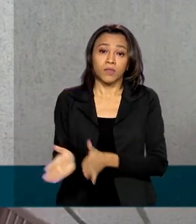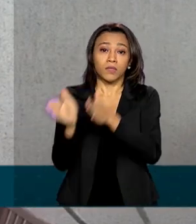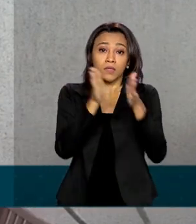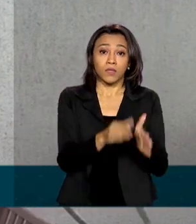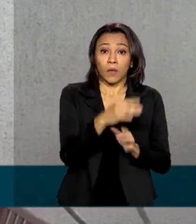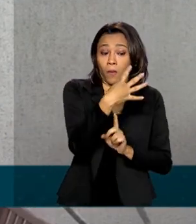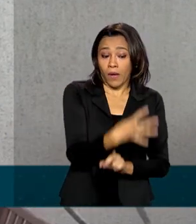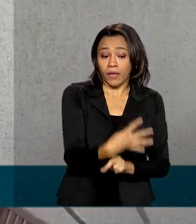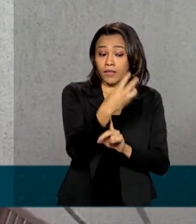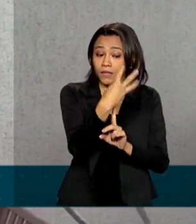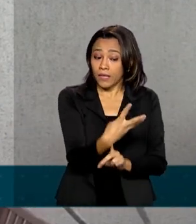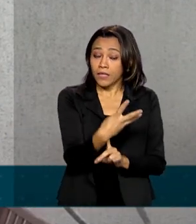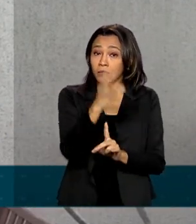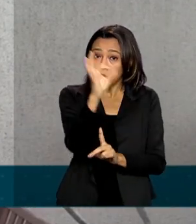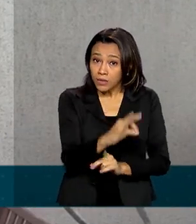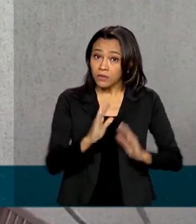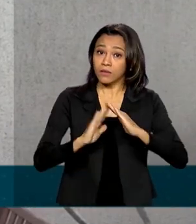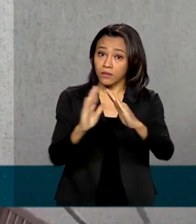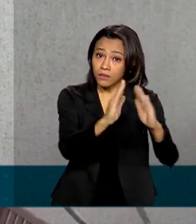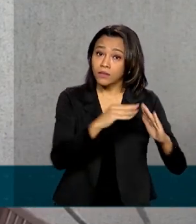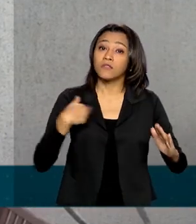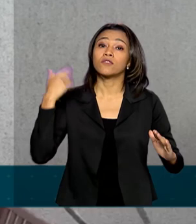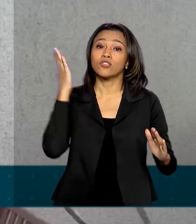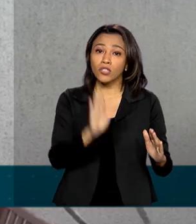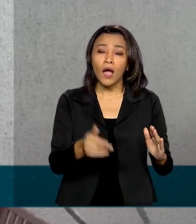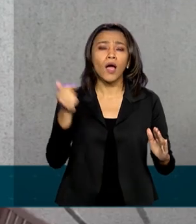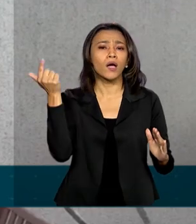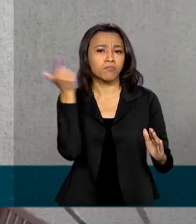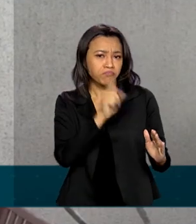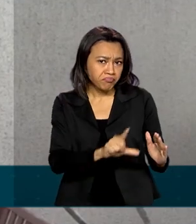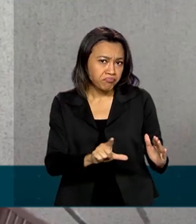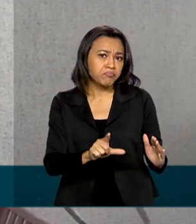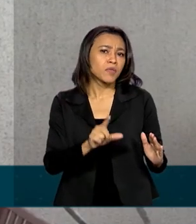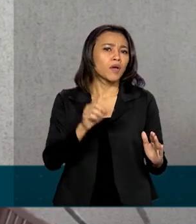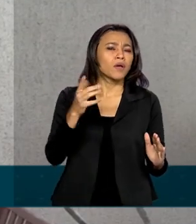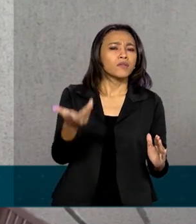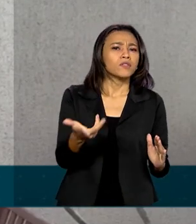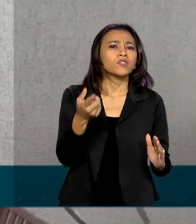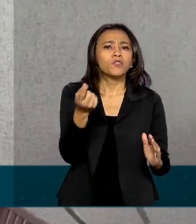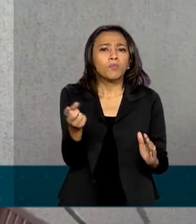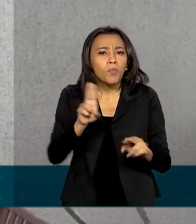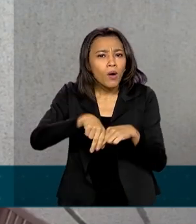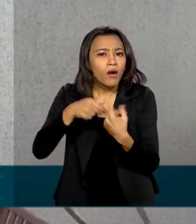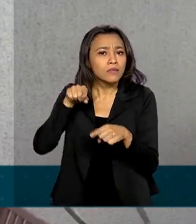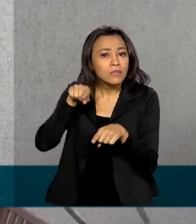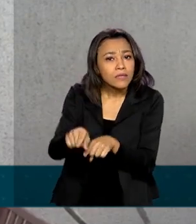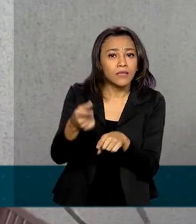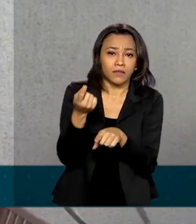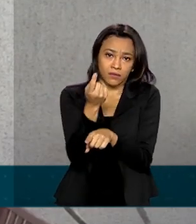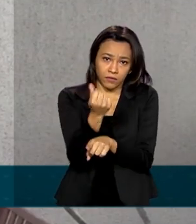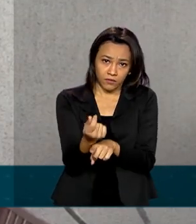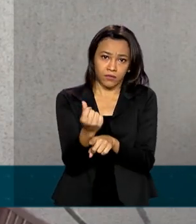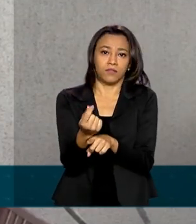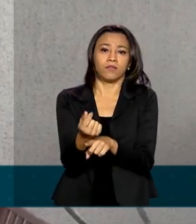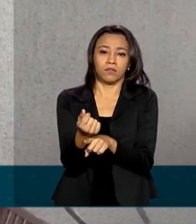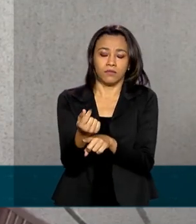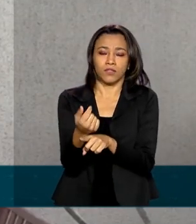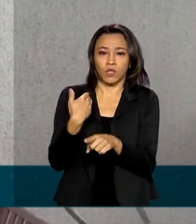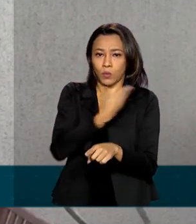domicílios já foram beneficiados, de alguma forma, pela injeção desses recursos na economia.